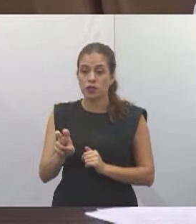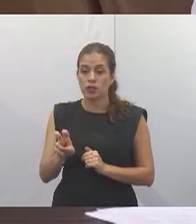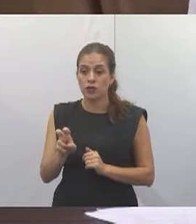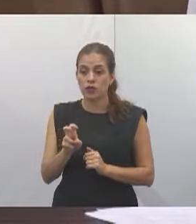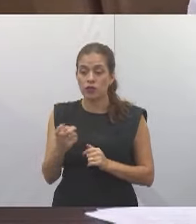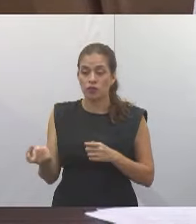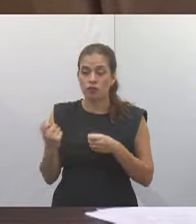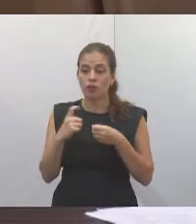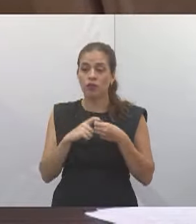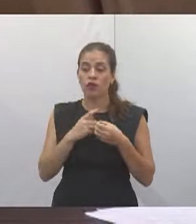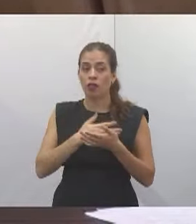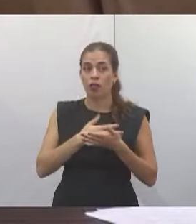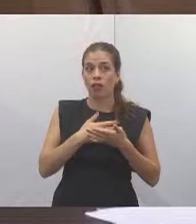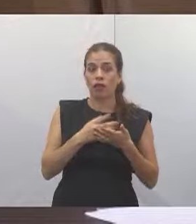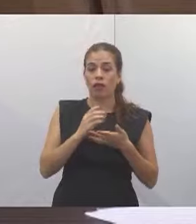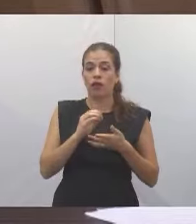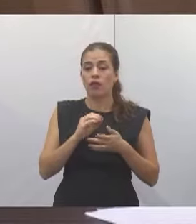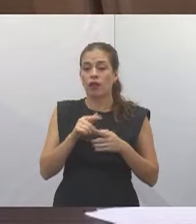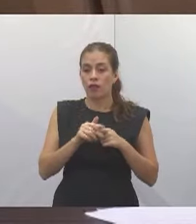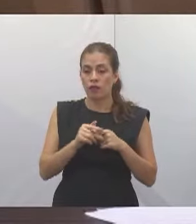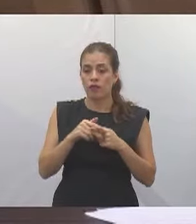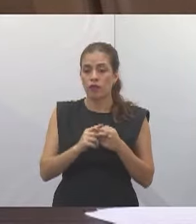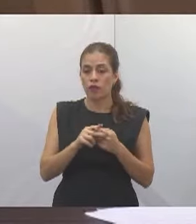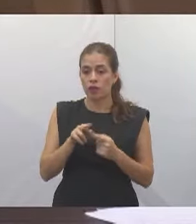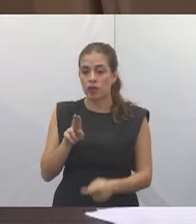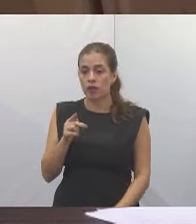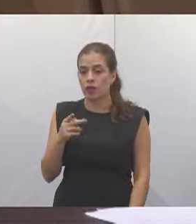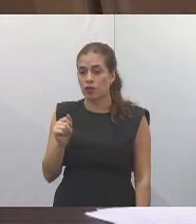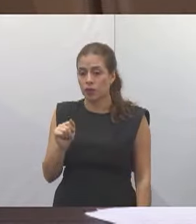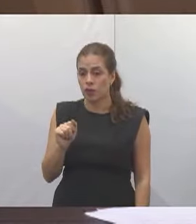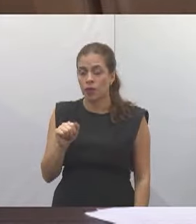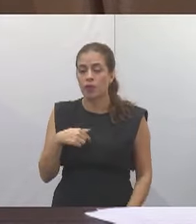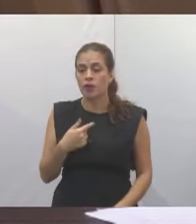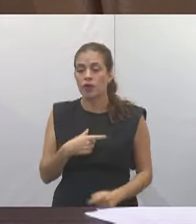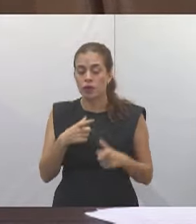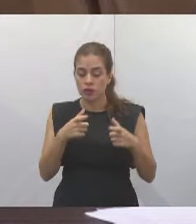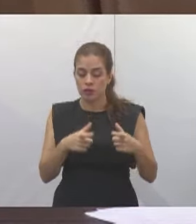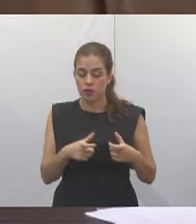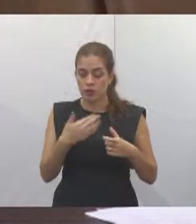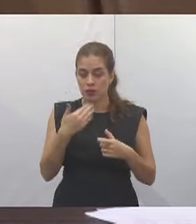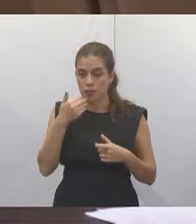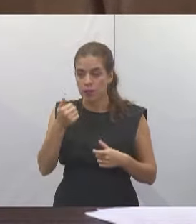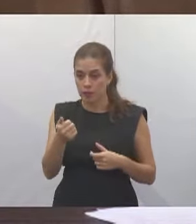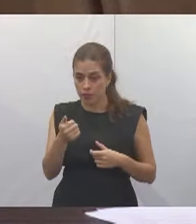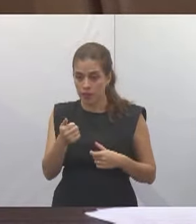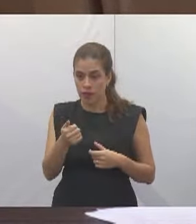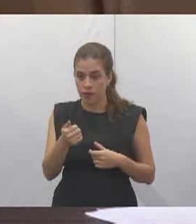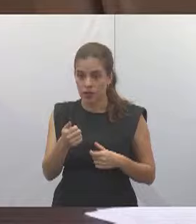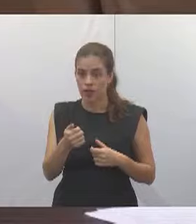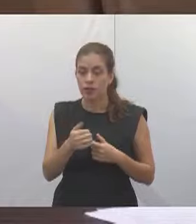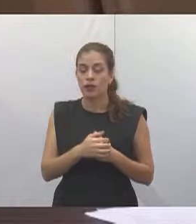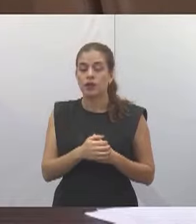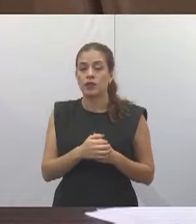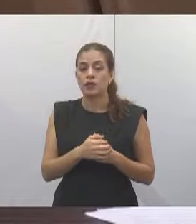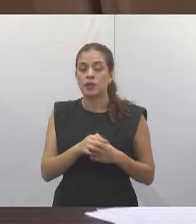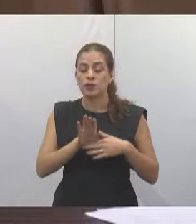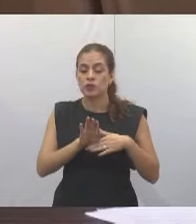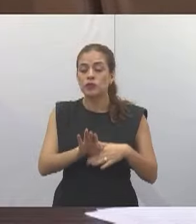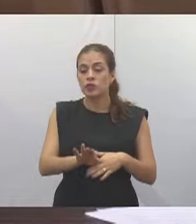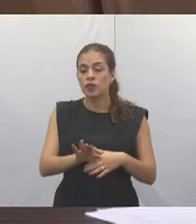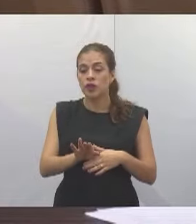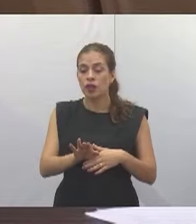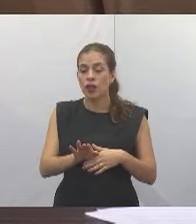conversa de uma reforma lá na UPA 24 horas, para que a gente possa ter um espaço a mais, um braço a mais, para ajudar aí no atendimento